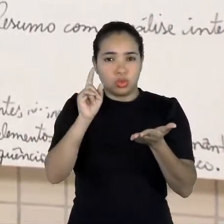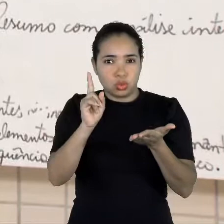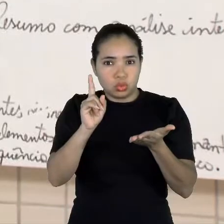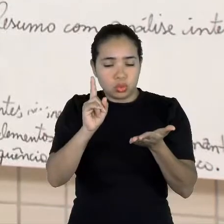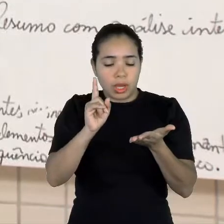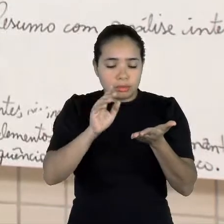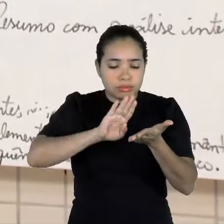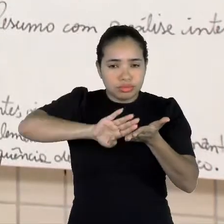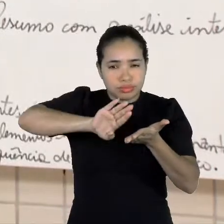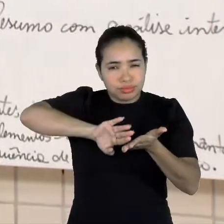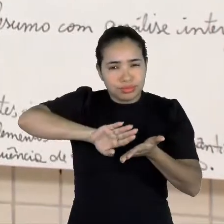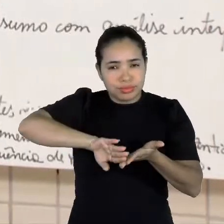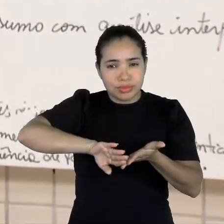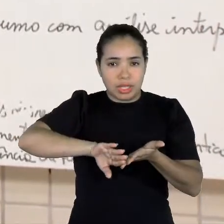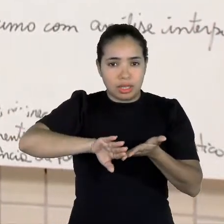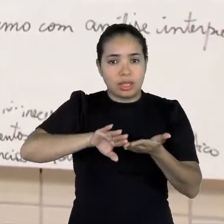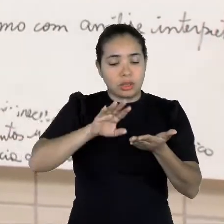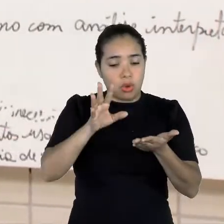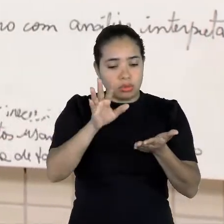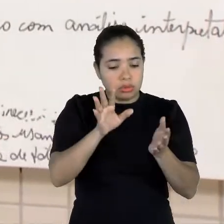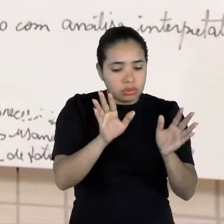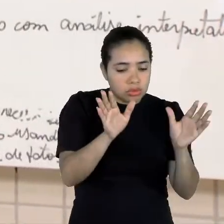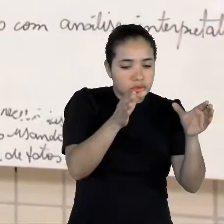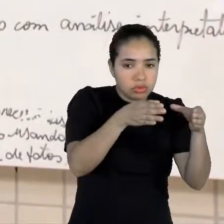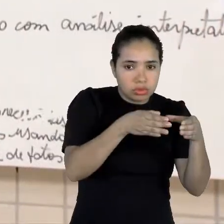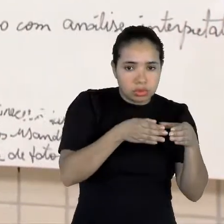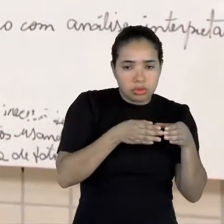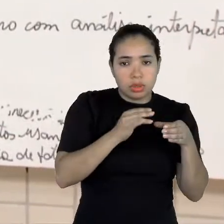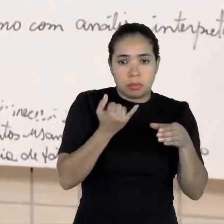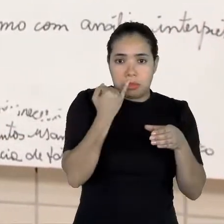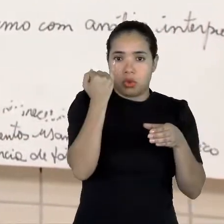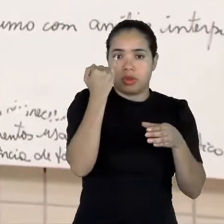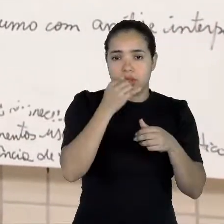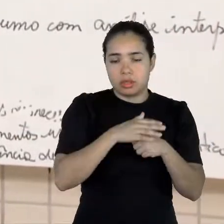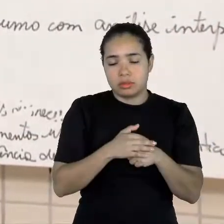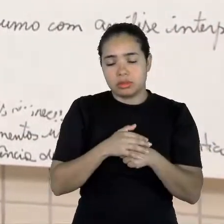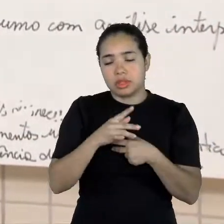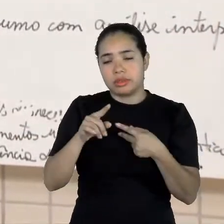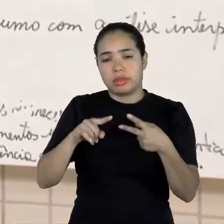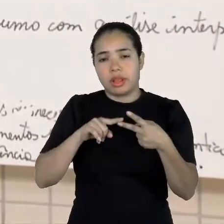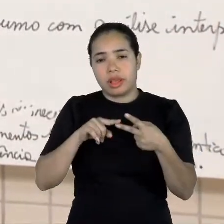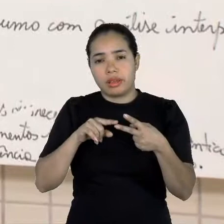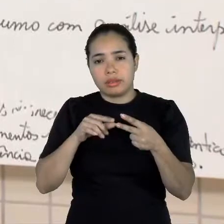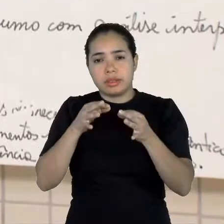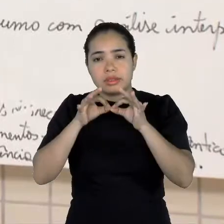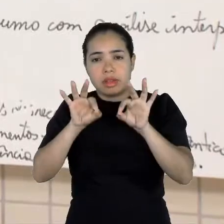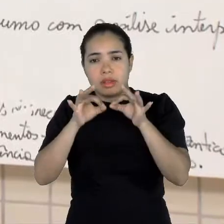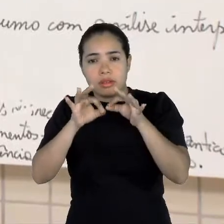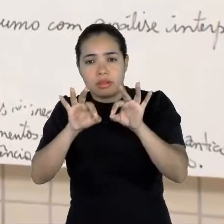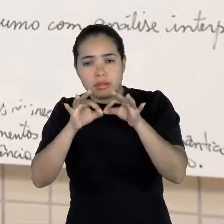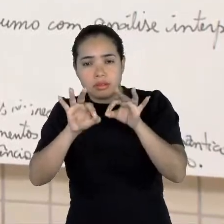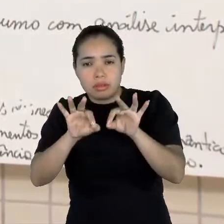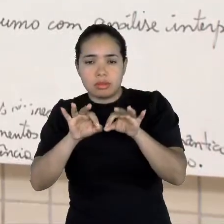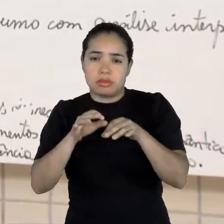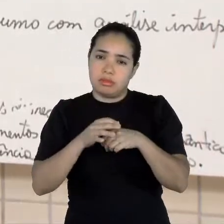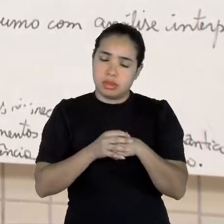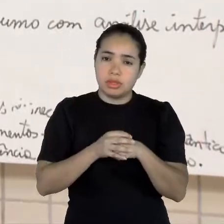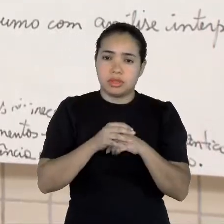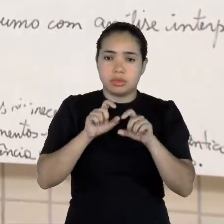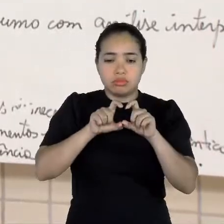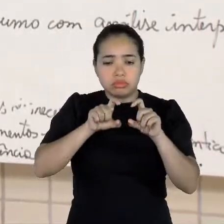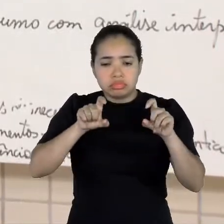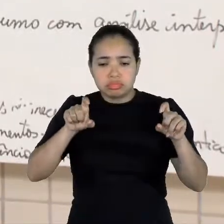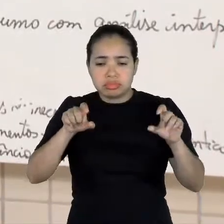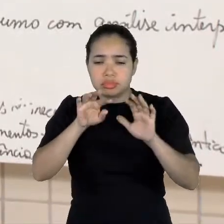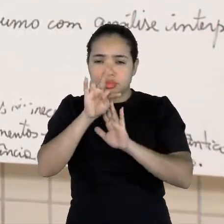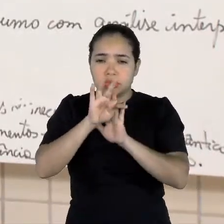reduz elementos usando critérios semânticos, sentidos, significados. A construção, substitui